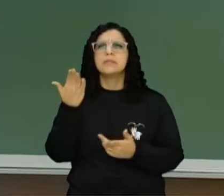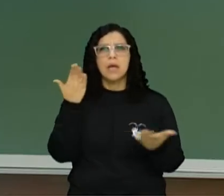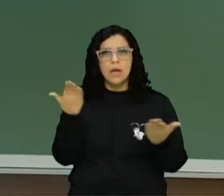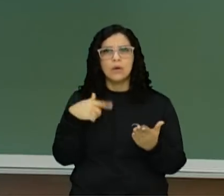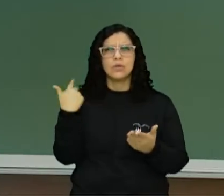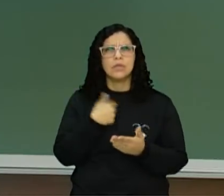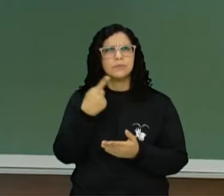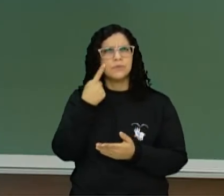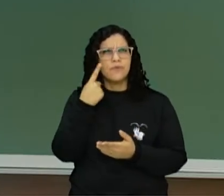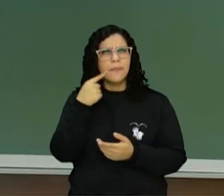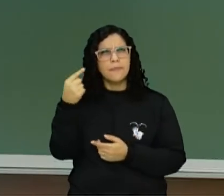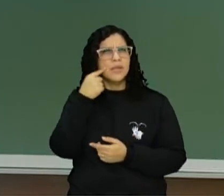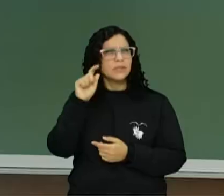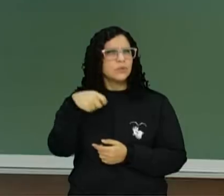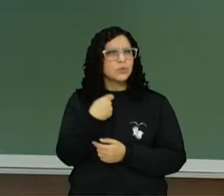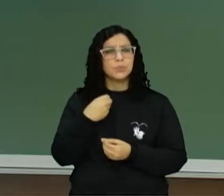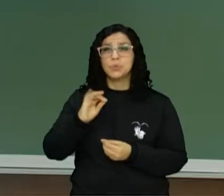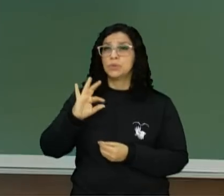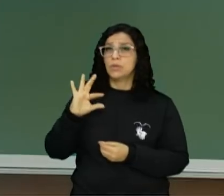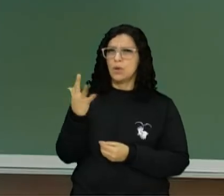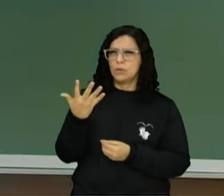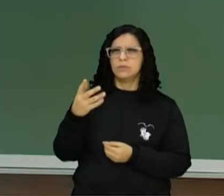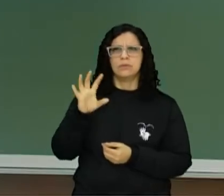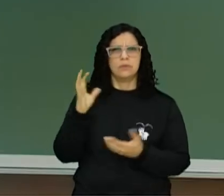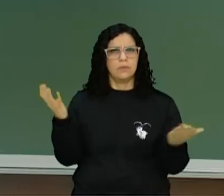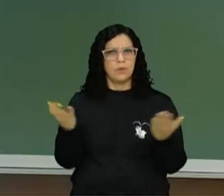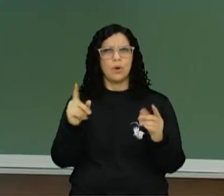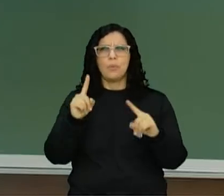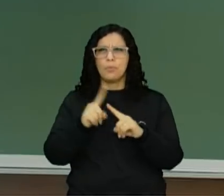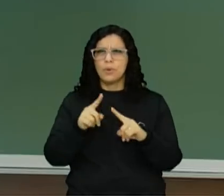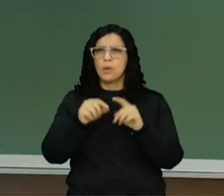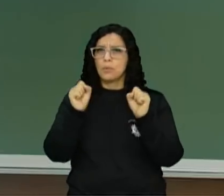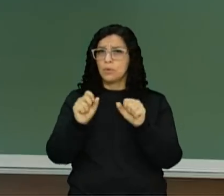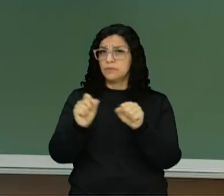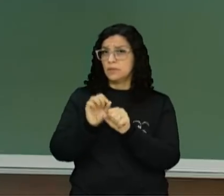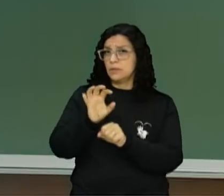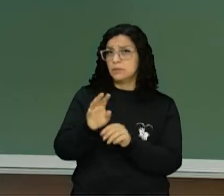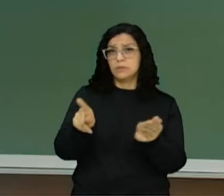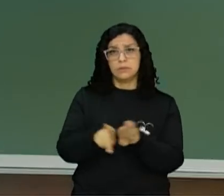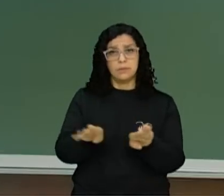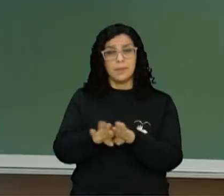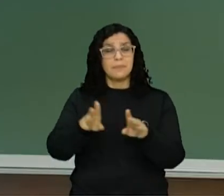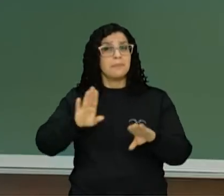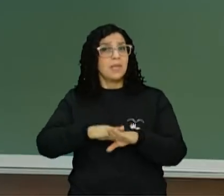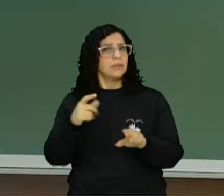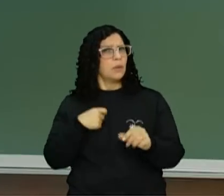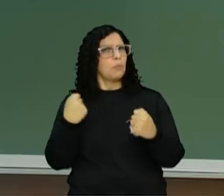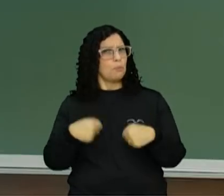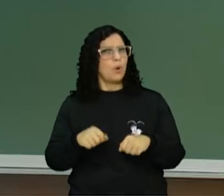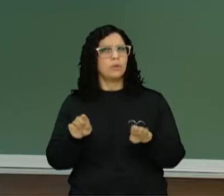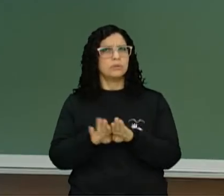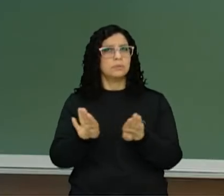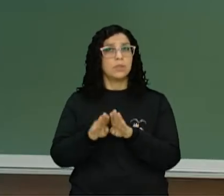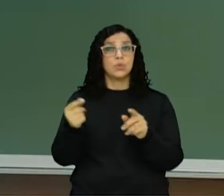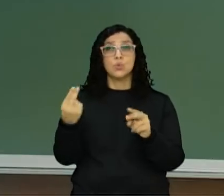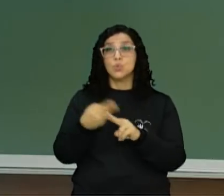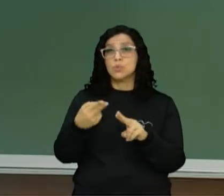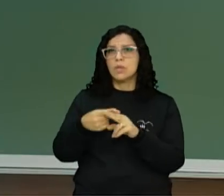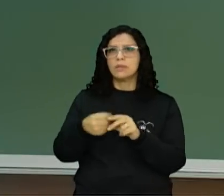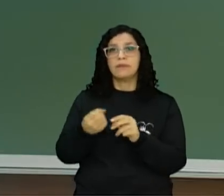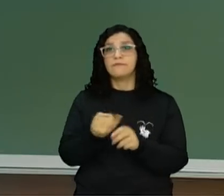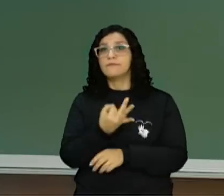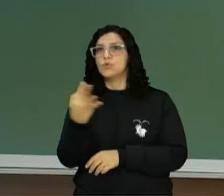agora, dar uma pensada no que aconteceu aqui, tá? Por que eu posso fazer isso e mais, como que eu posso usar isso em valores